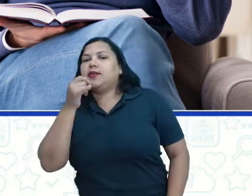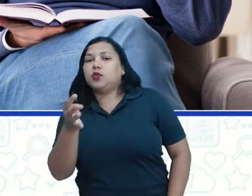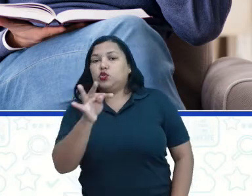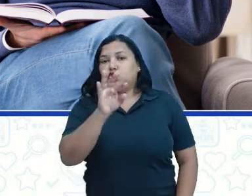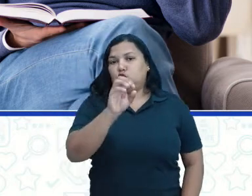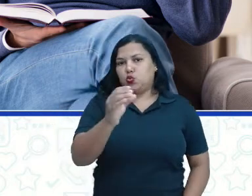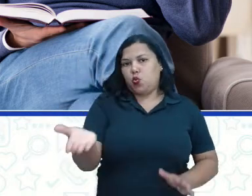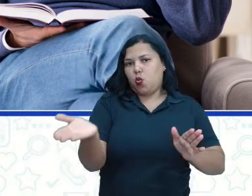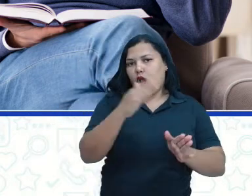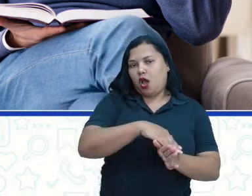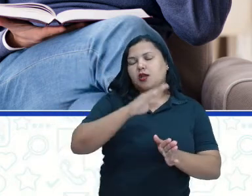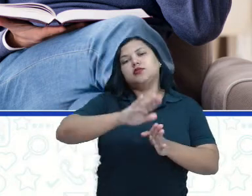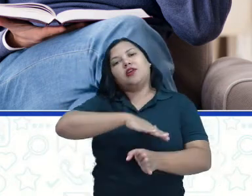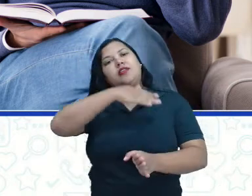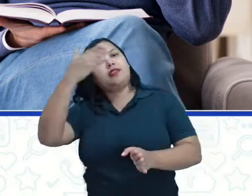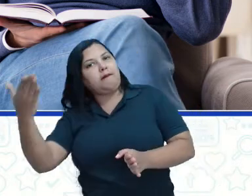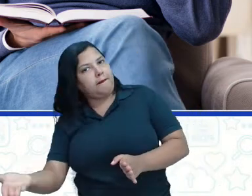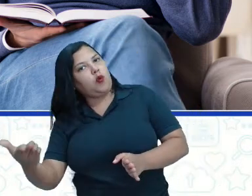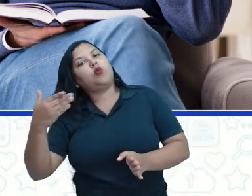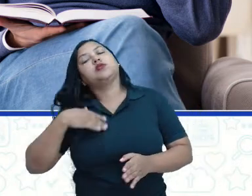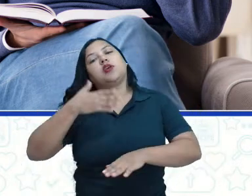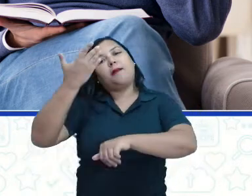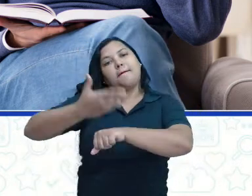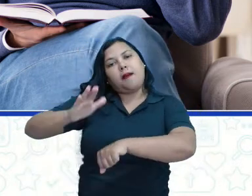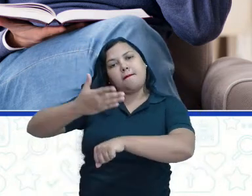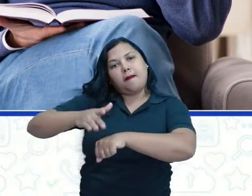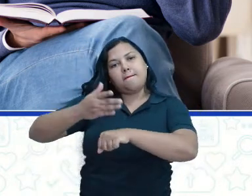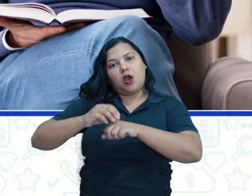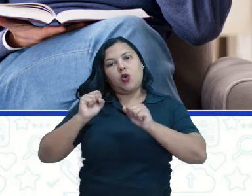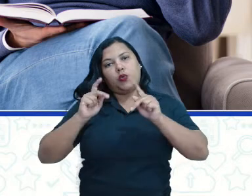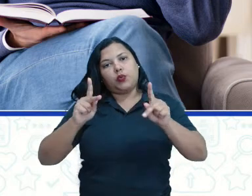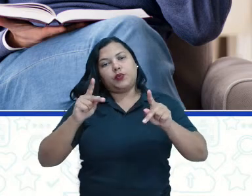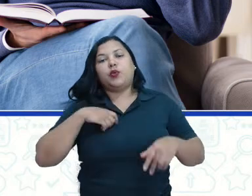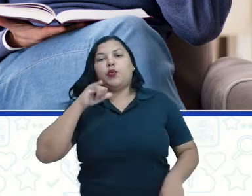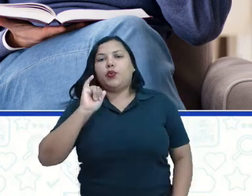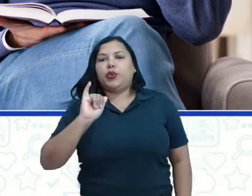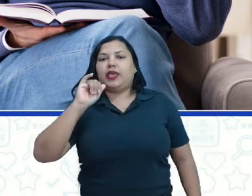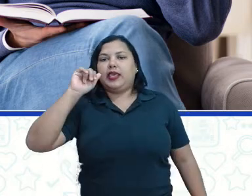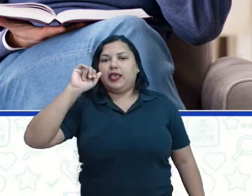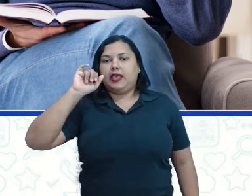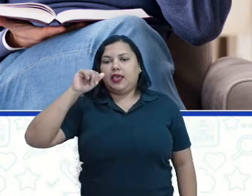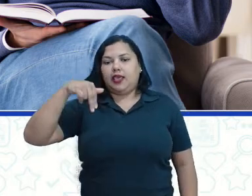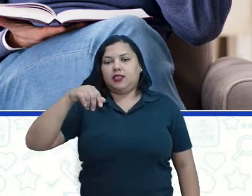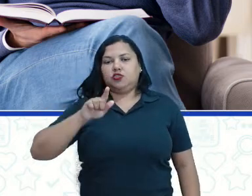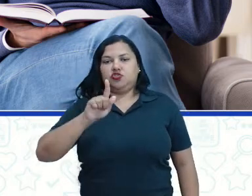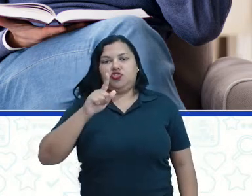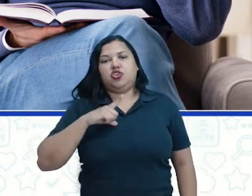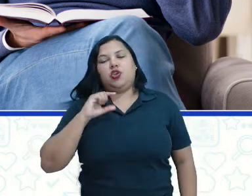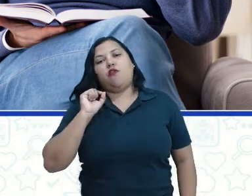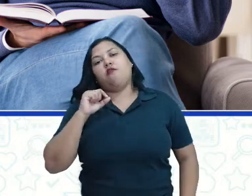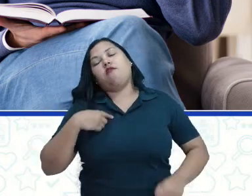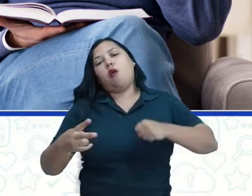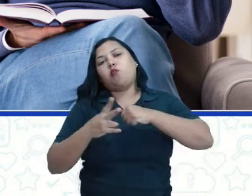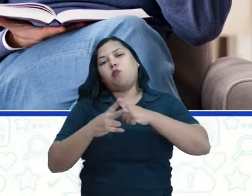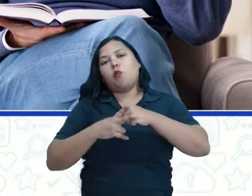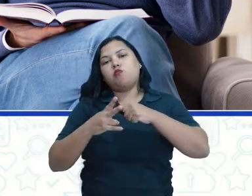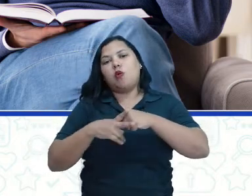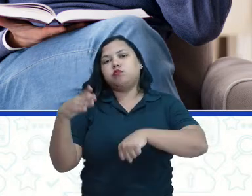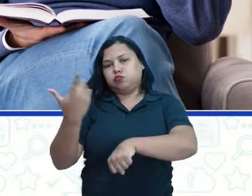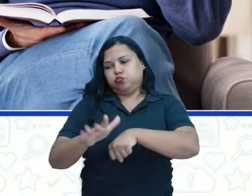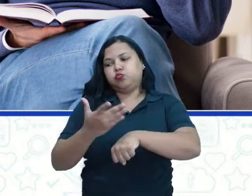listen, ouvir, to read, ler, vai ser o ing aí, mostrando que o verbo está no infinitivo, um infinitivo